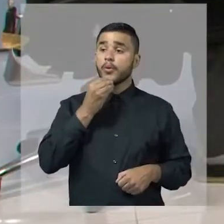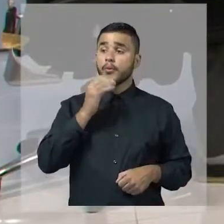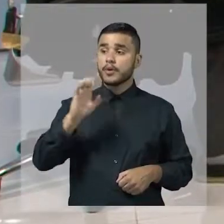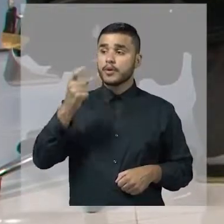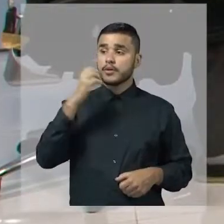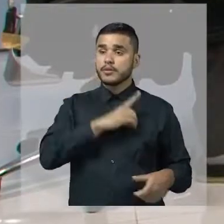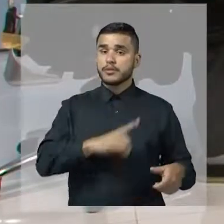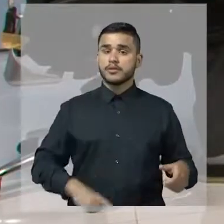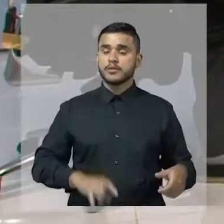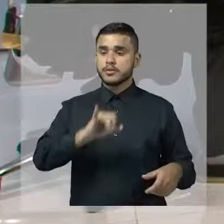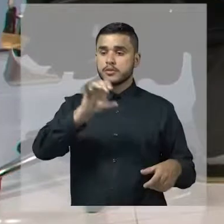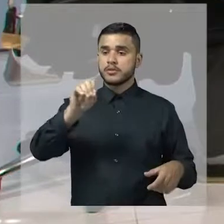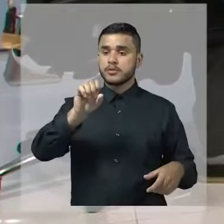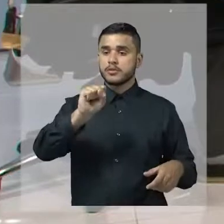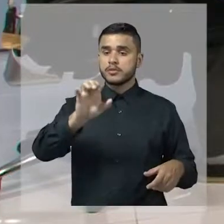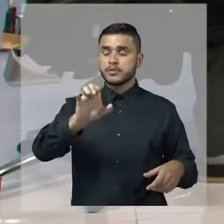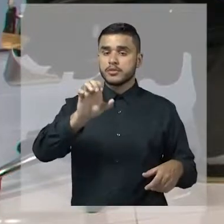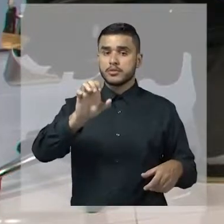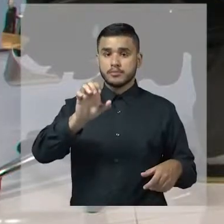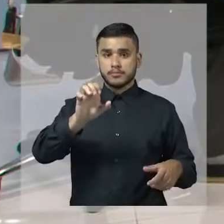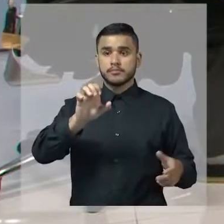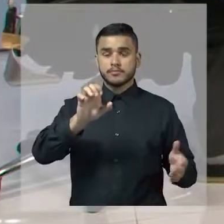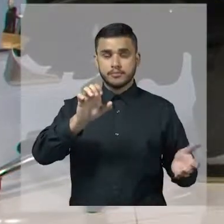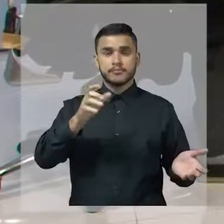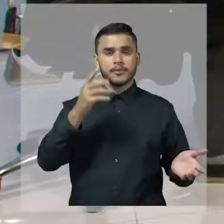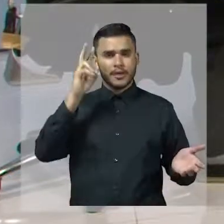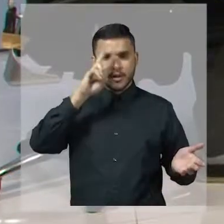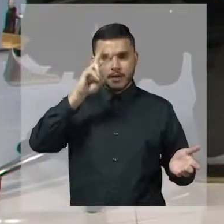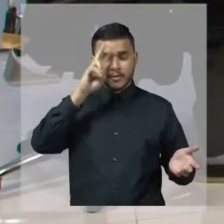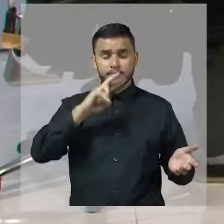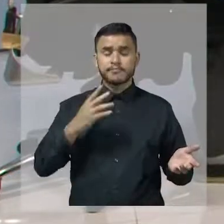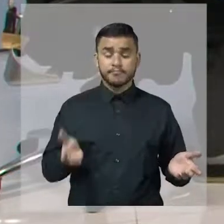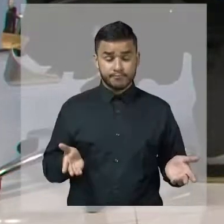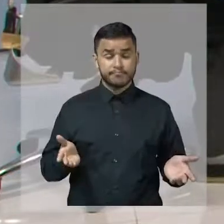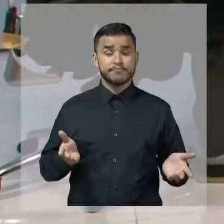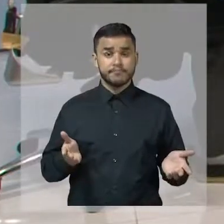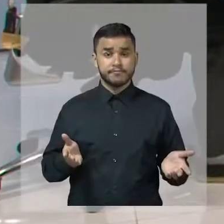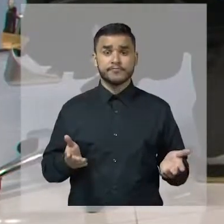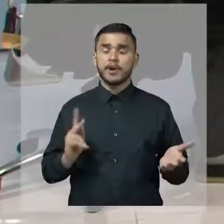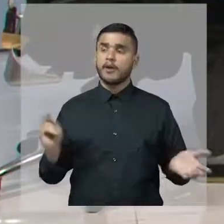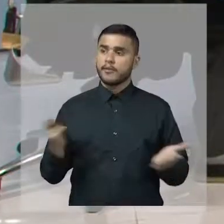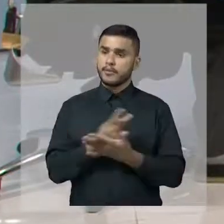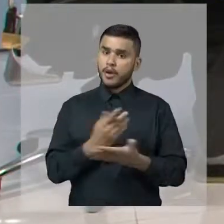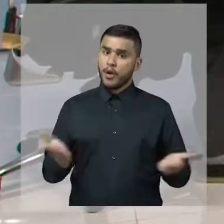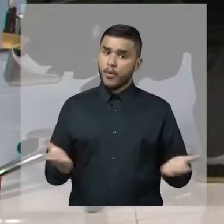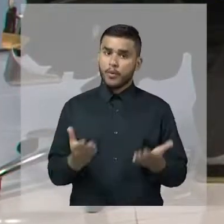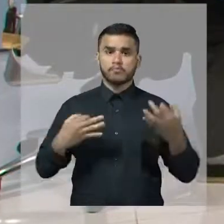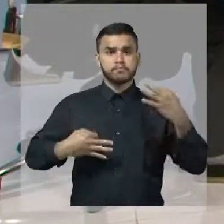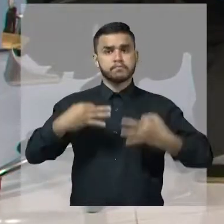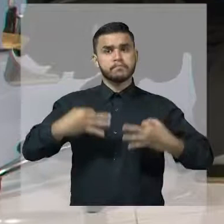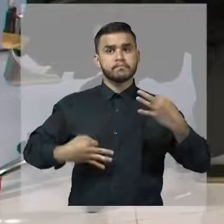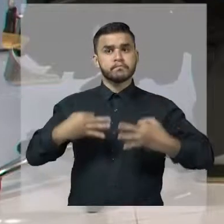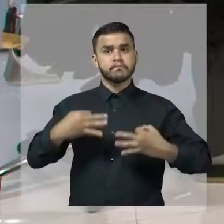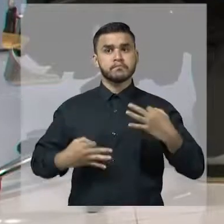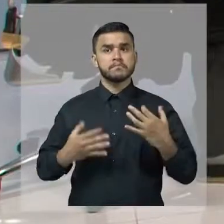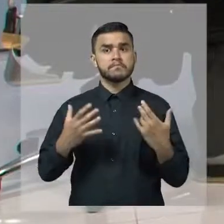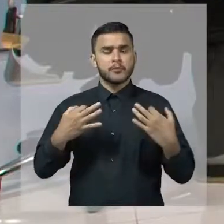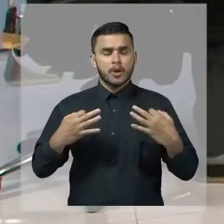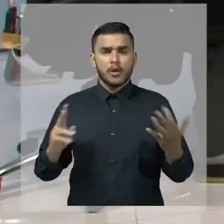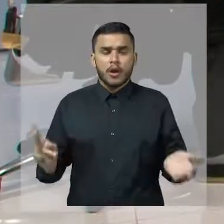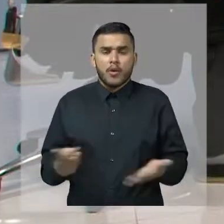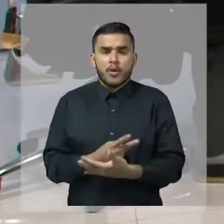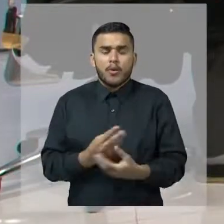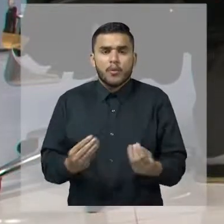Exatamente. 2000, salvo engano, 2010. E você tem agora, convivendo com a ordem jurídica plena, você tem uma